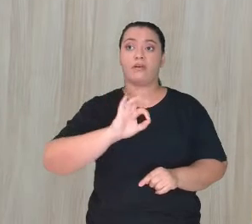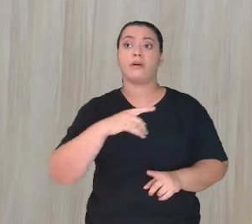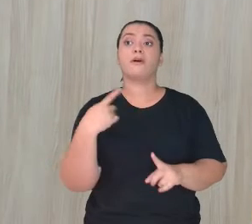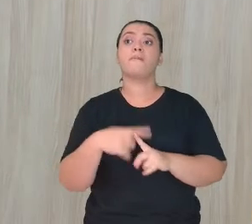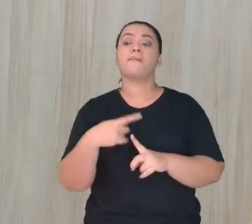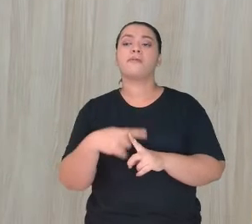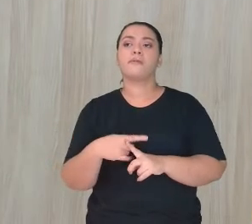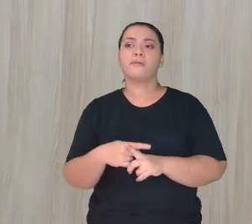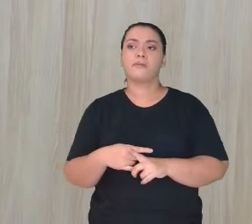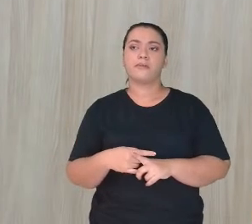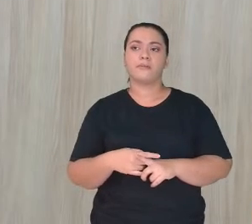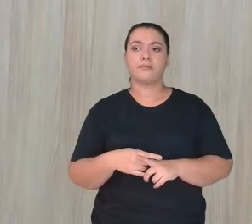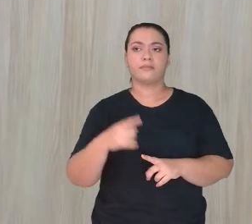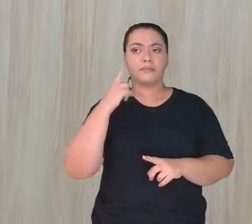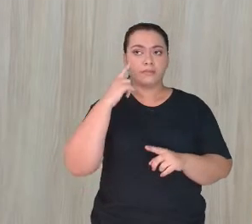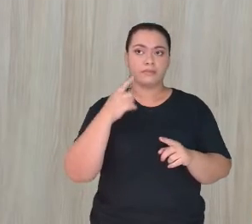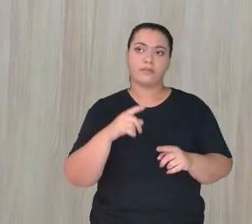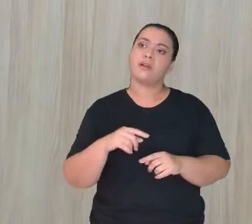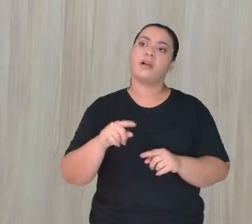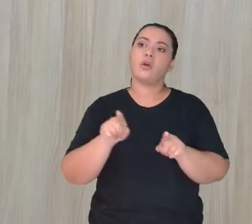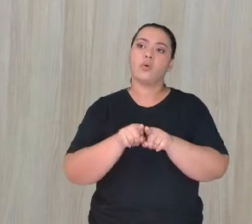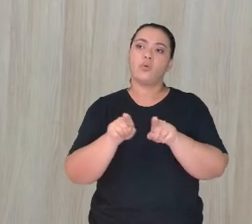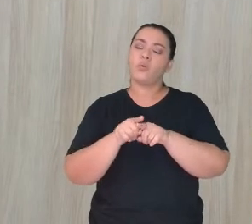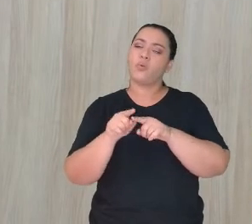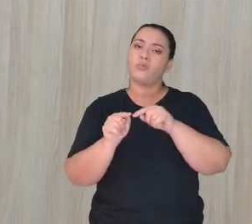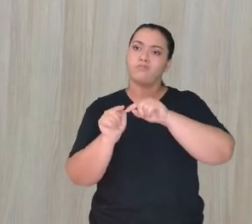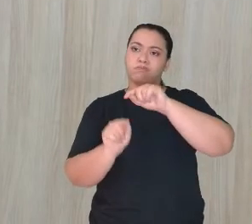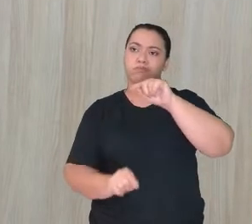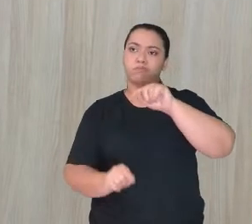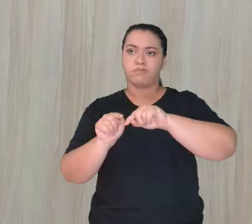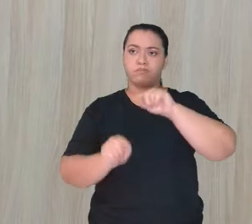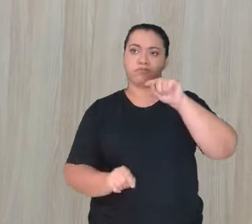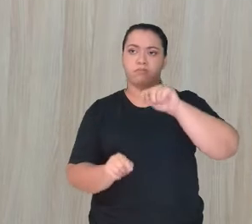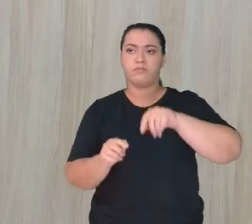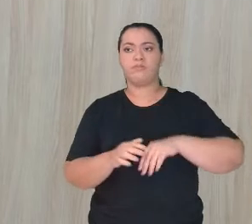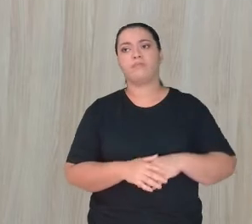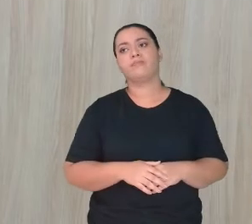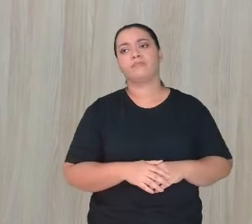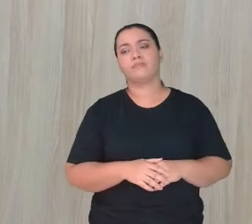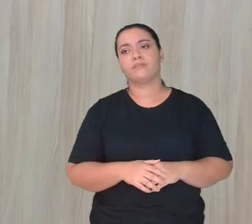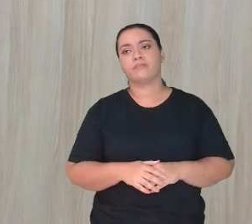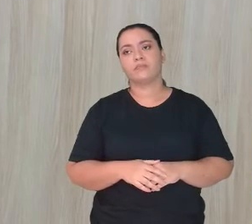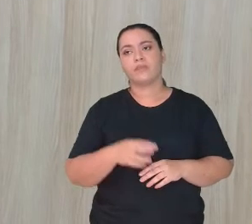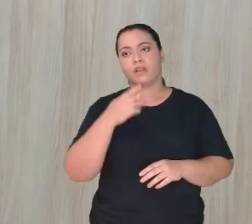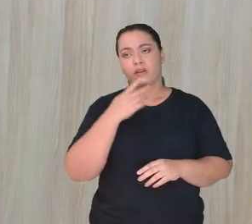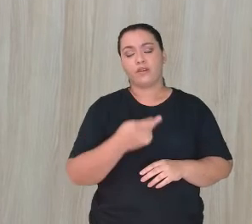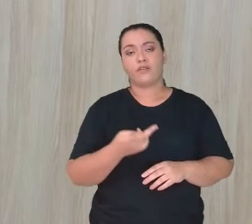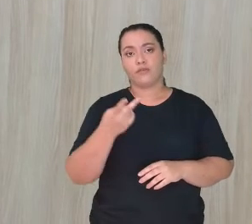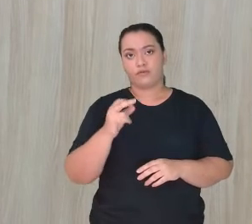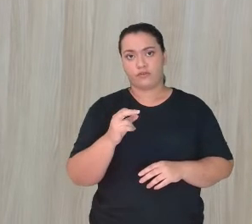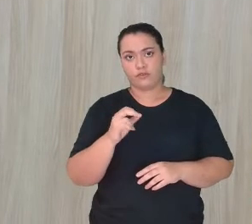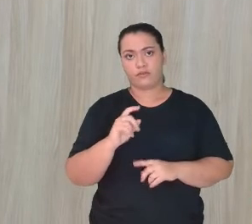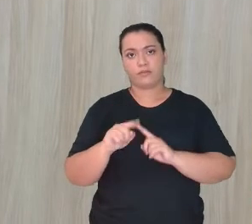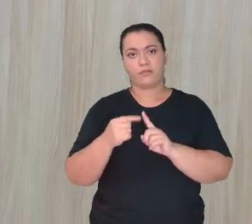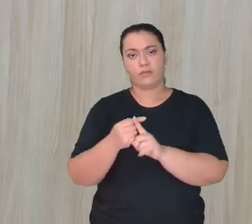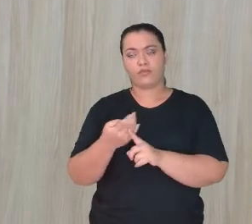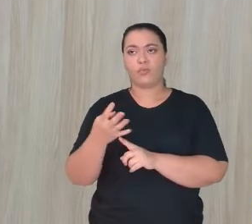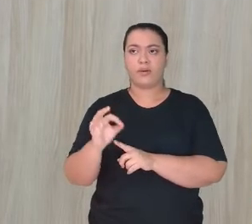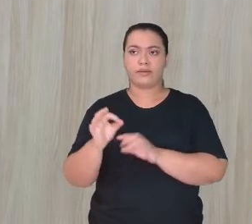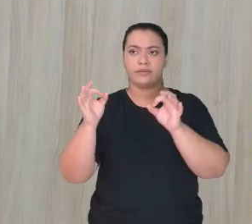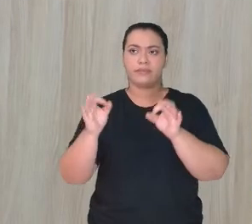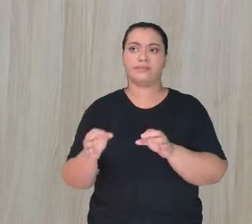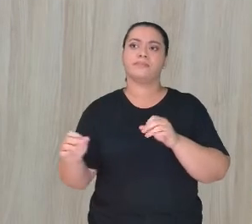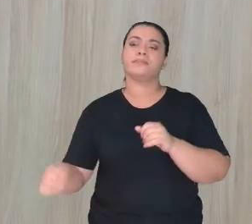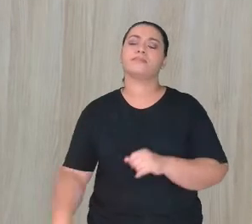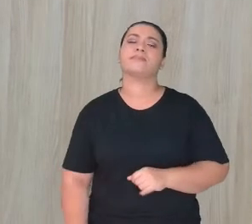ó, essa medida, se eu fechar aqui, vai dar igual a essa. Então, para dar 60, eu tenho 20 mais 40 daqui. Então, aqui é 40,